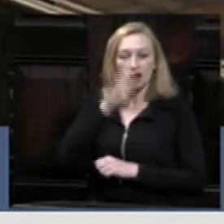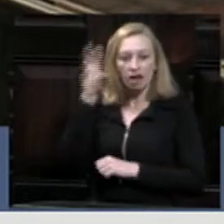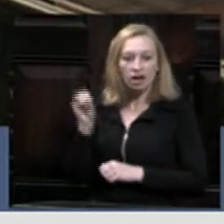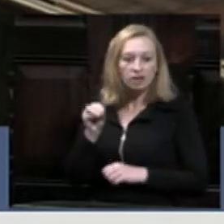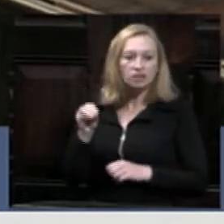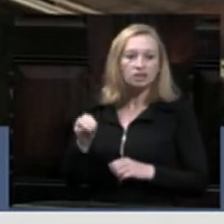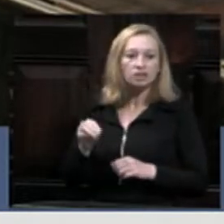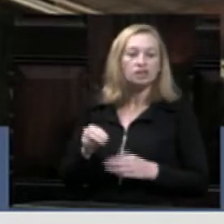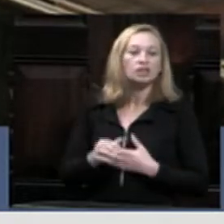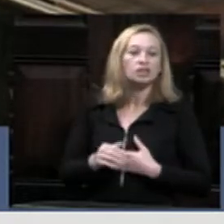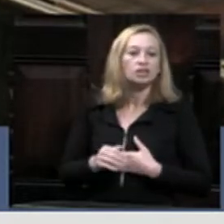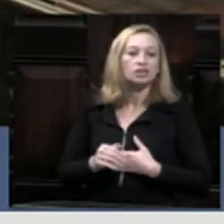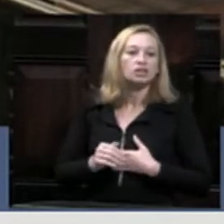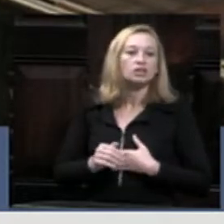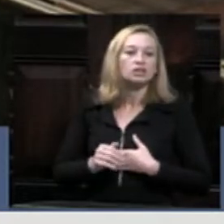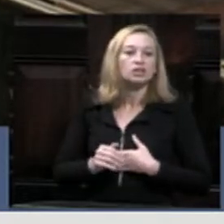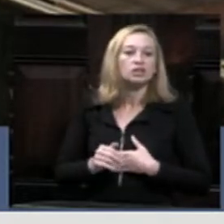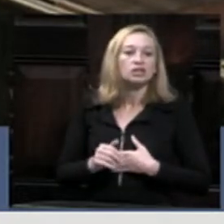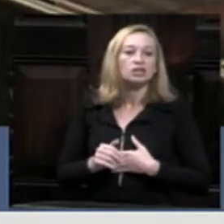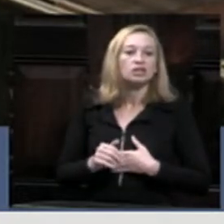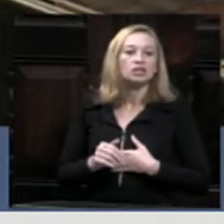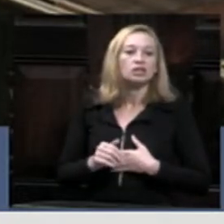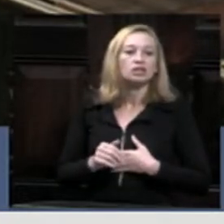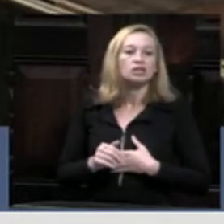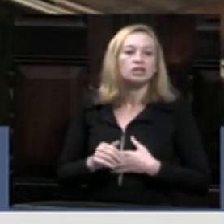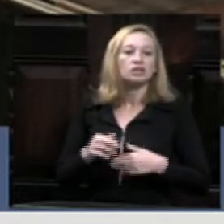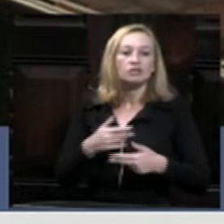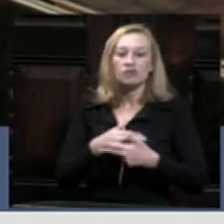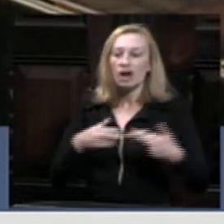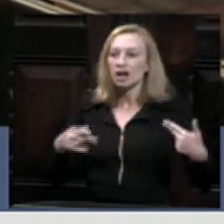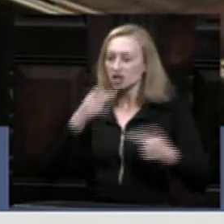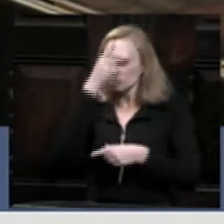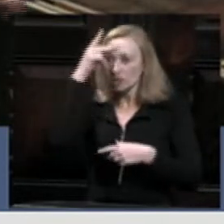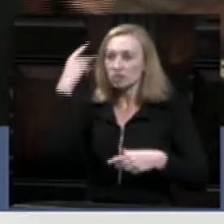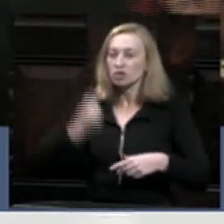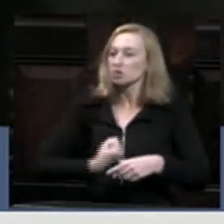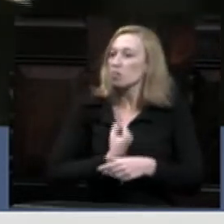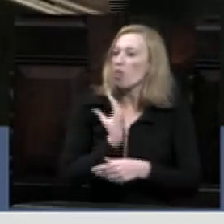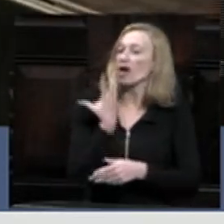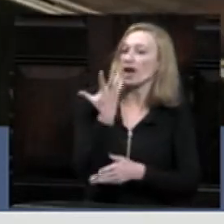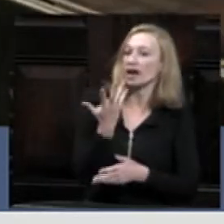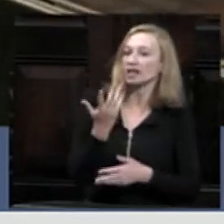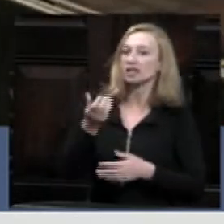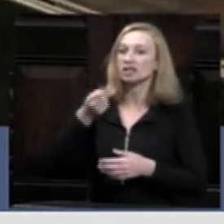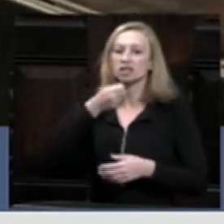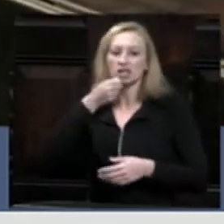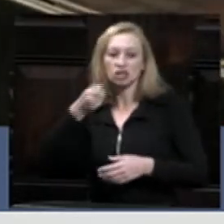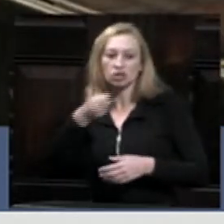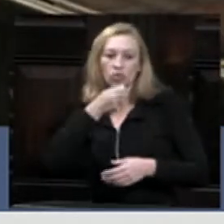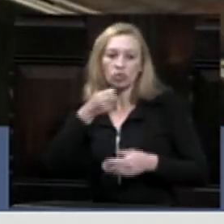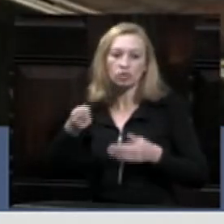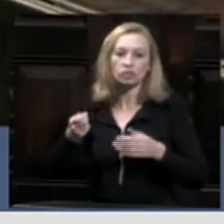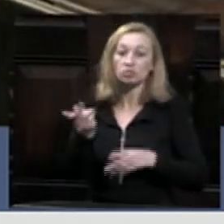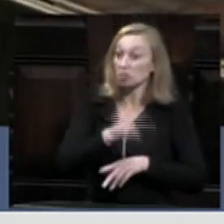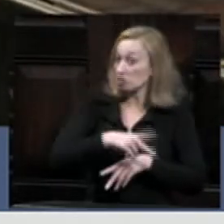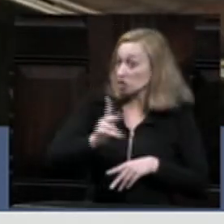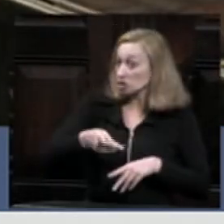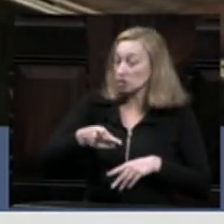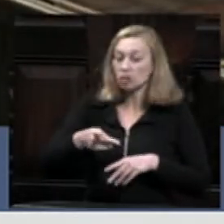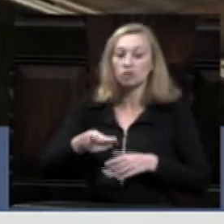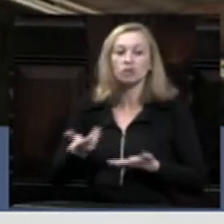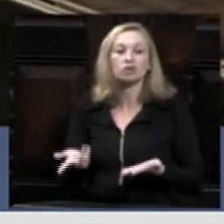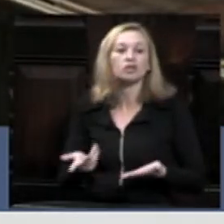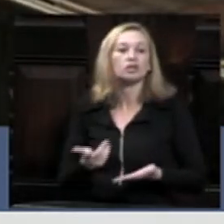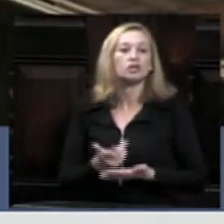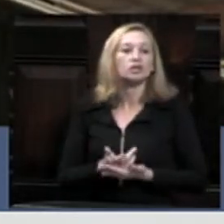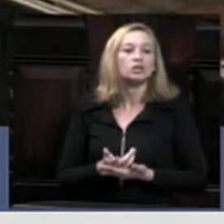e candidatas está a romancista, poeta, escritora, ensaísta, professora Conceição